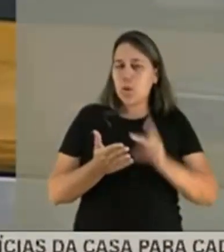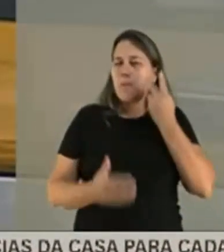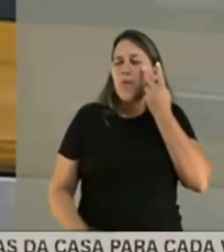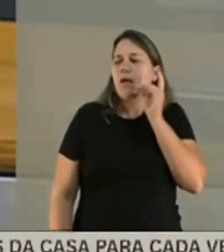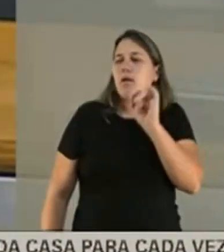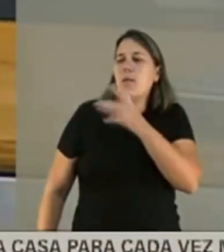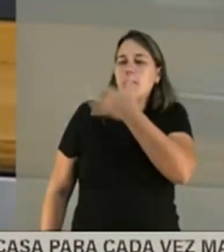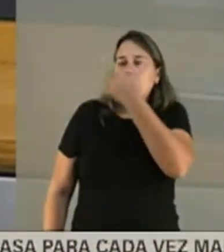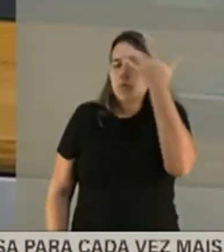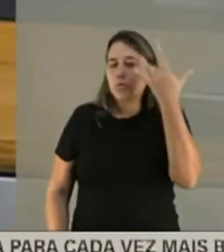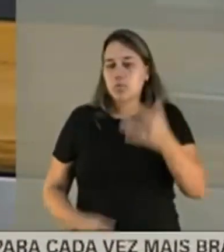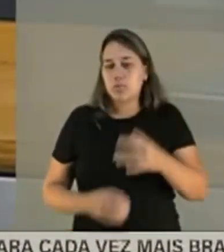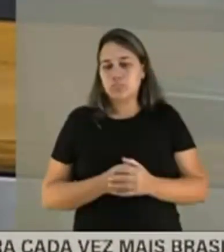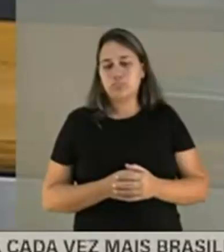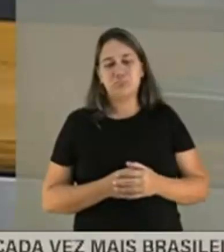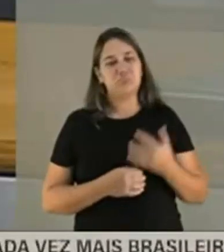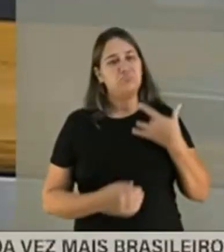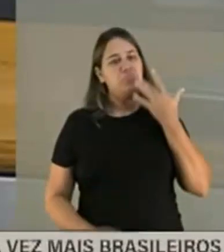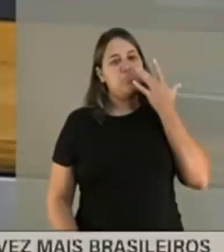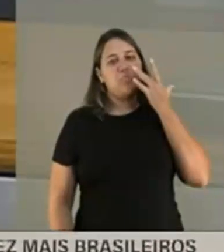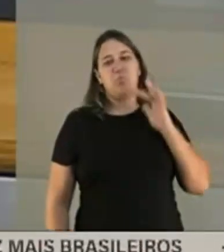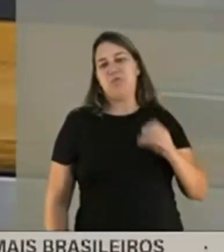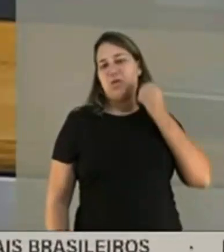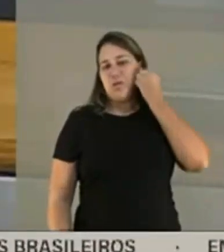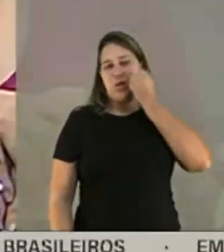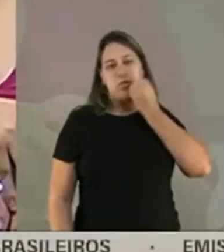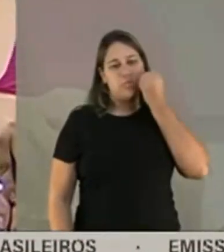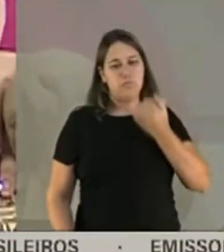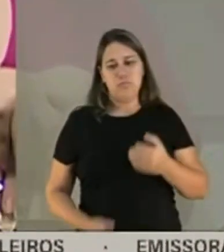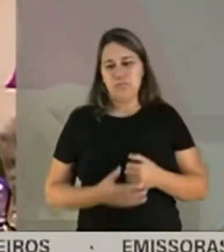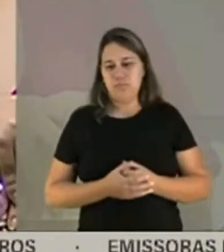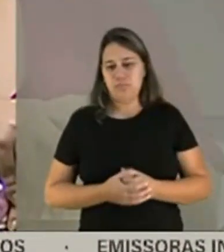quem? Não faço ideia, senador.